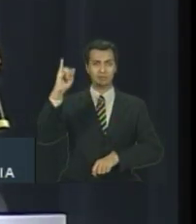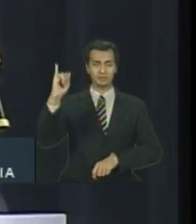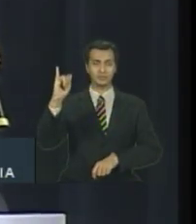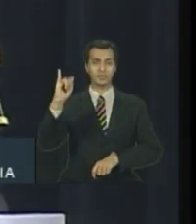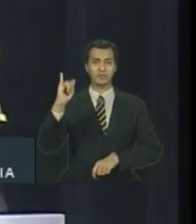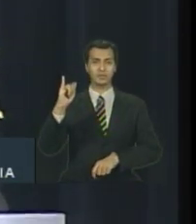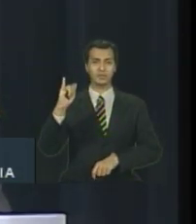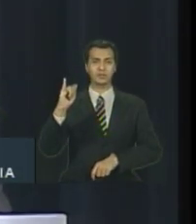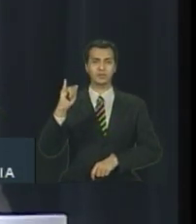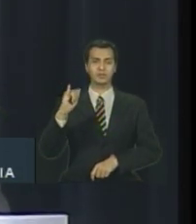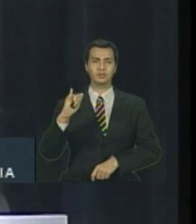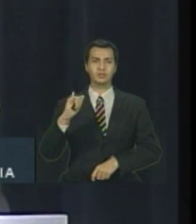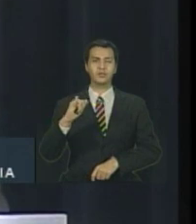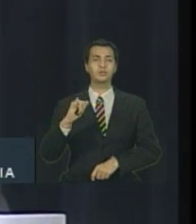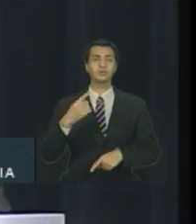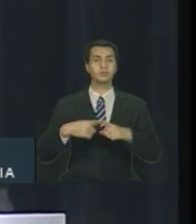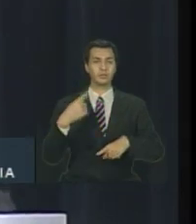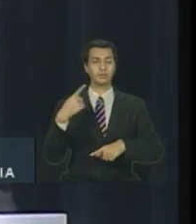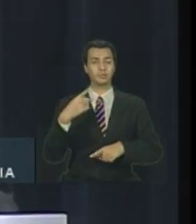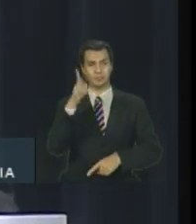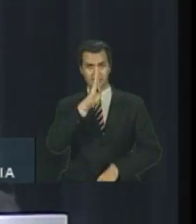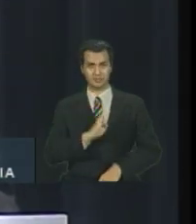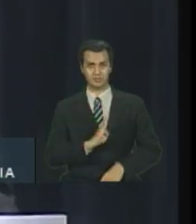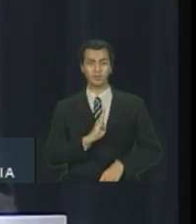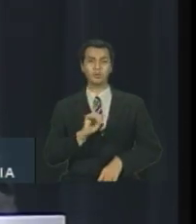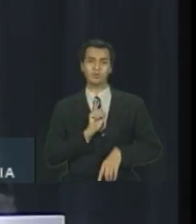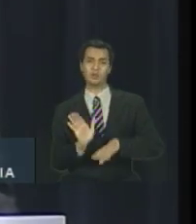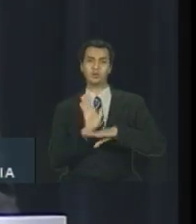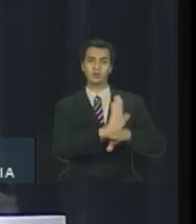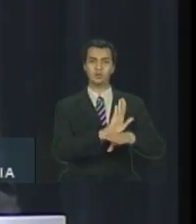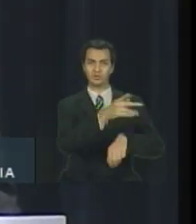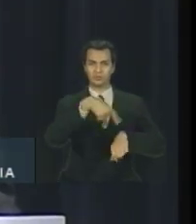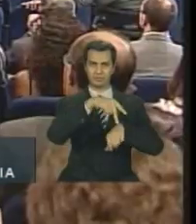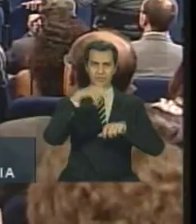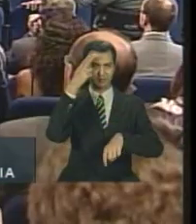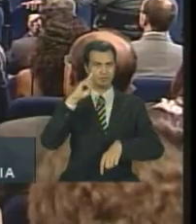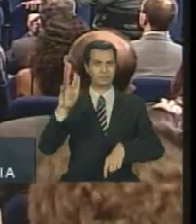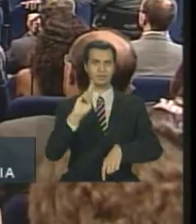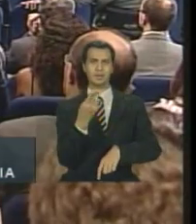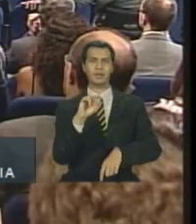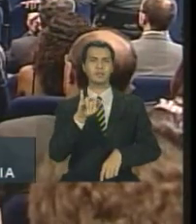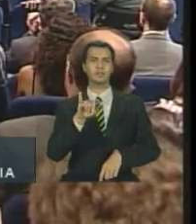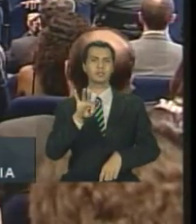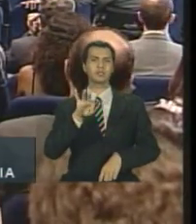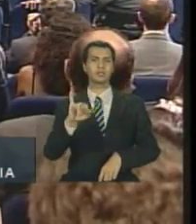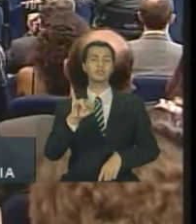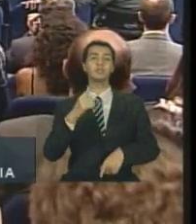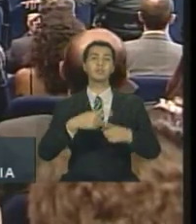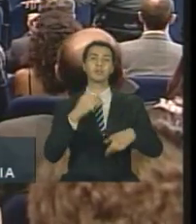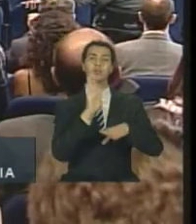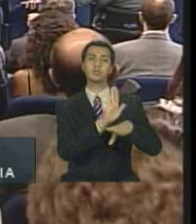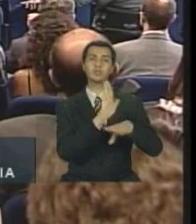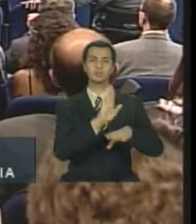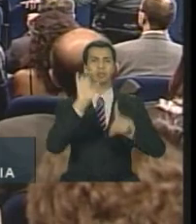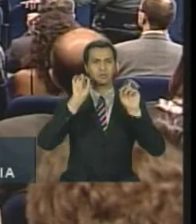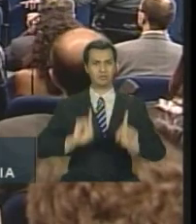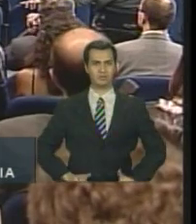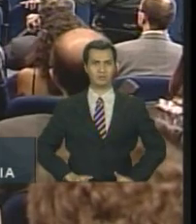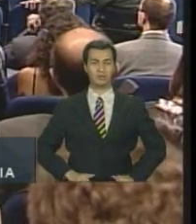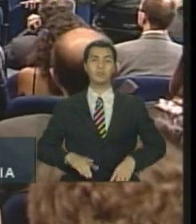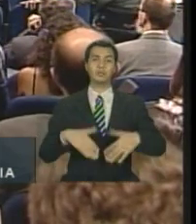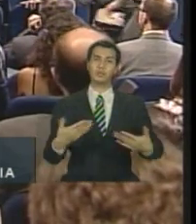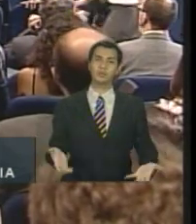cooperação sobre direitos da pessoa com deficiência, promoção de direitos da pessoa com deficiência, e durante alguns dias